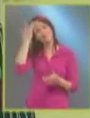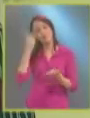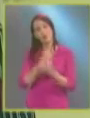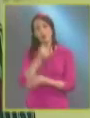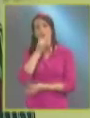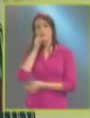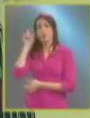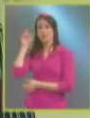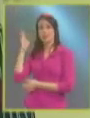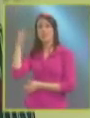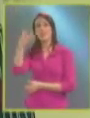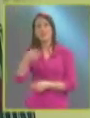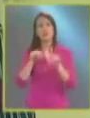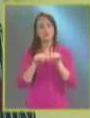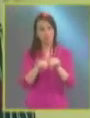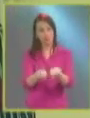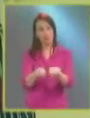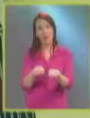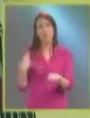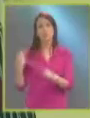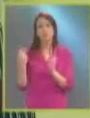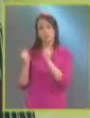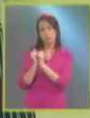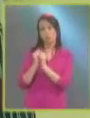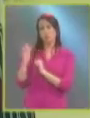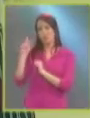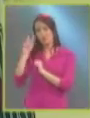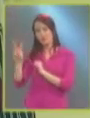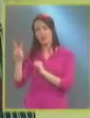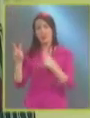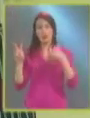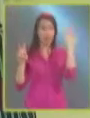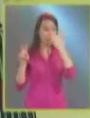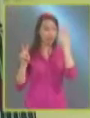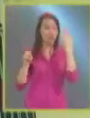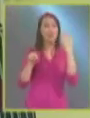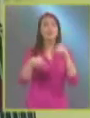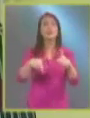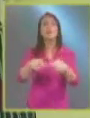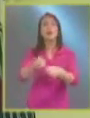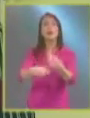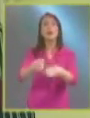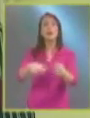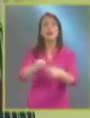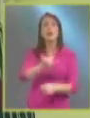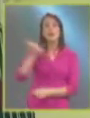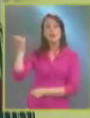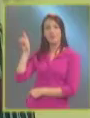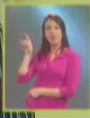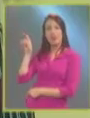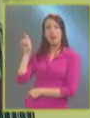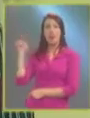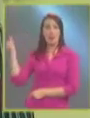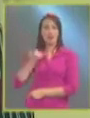aí vai eu e uma pessoa que enxerga. Vai passando o caixa, a pessoa vira pro que tá me acompanhando, fala com ele para passar o cartão.